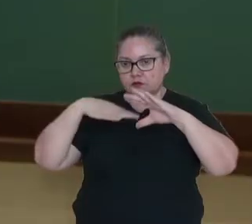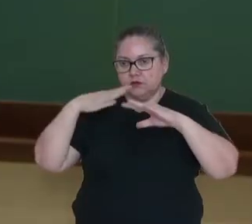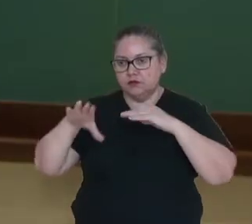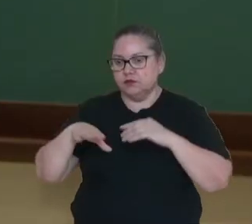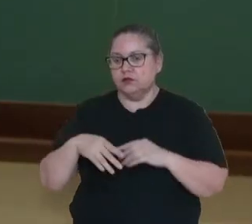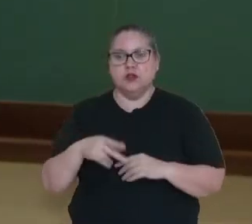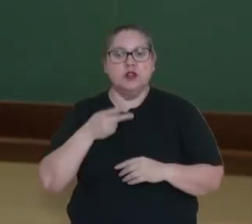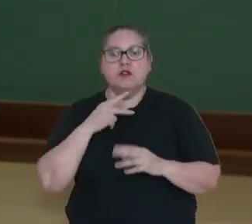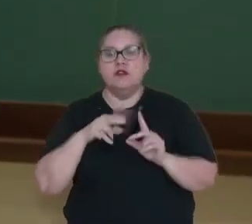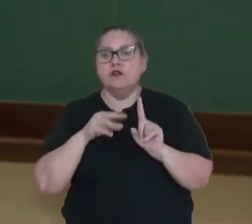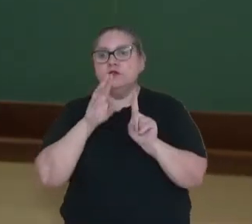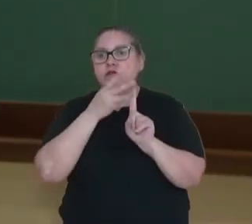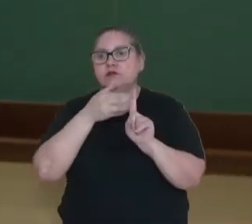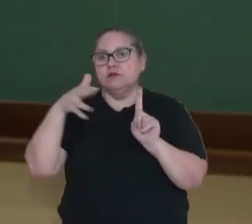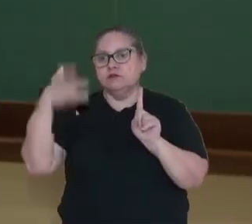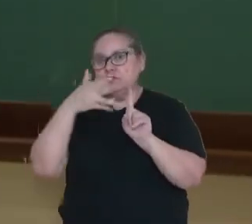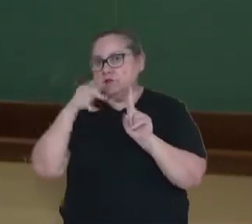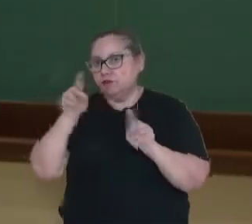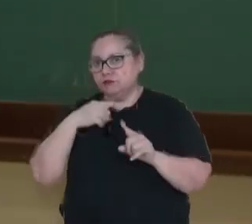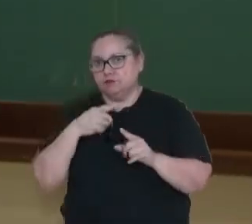não verbal transmite.